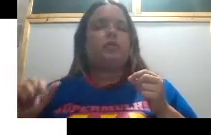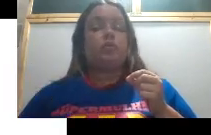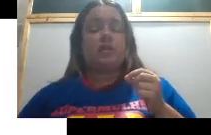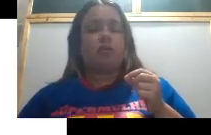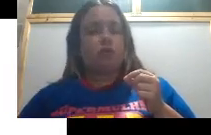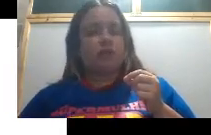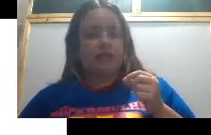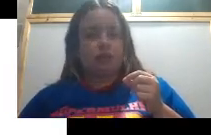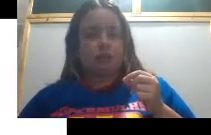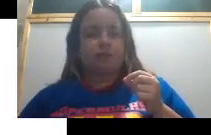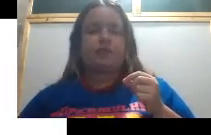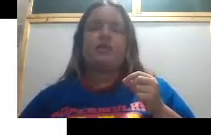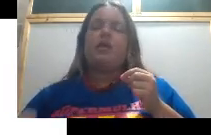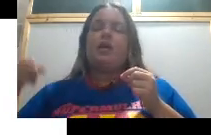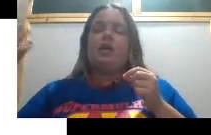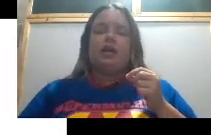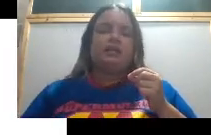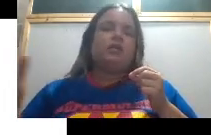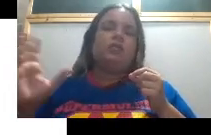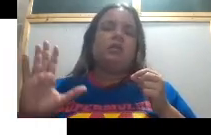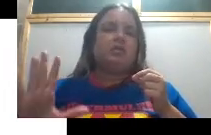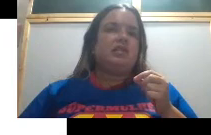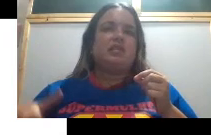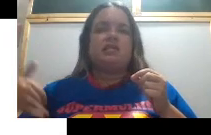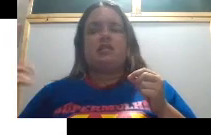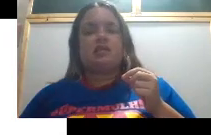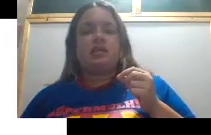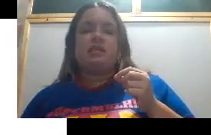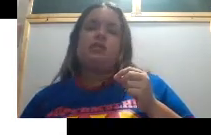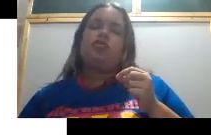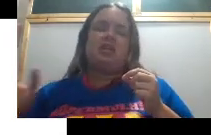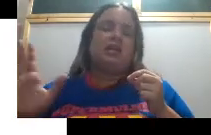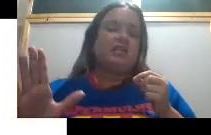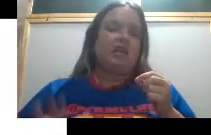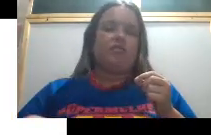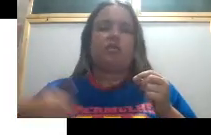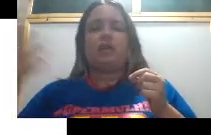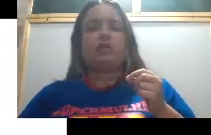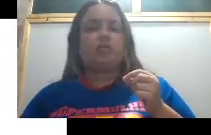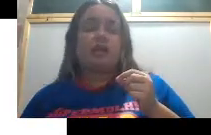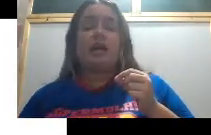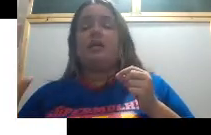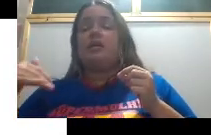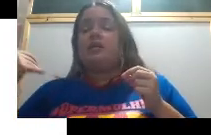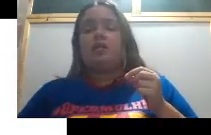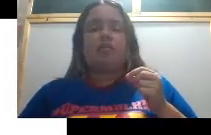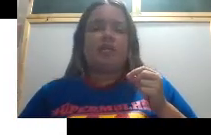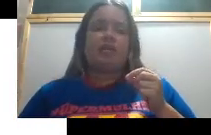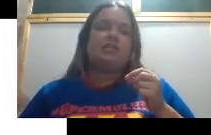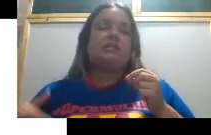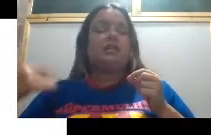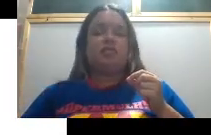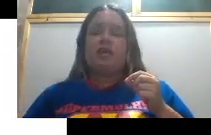tirar o seu documento o seu título de eleitor bom então 16 e 17 anos se ela voltar ou não voltar